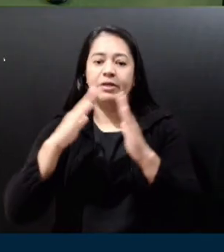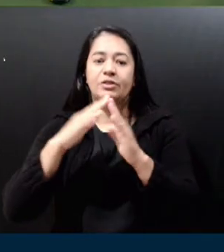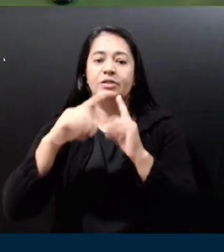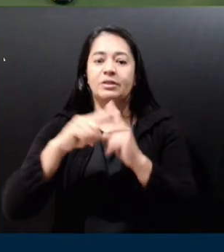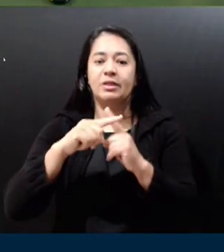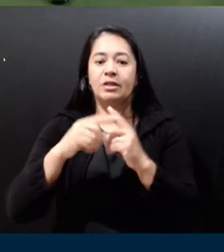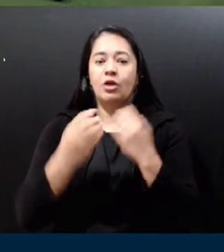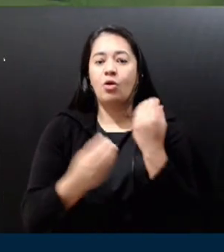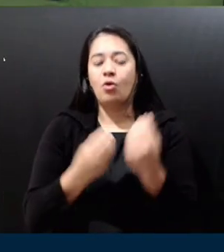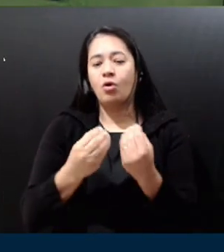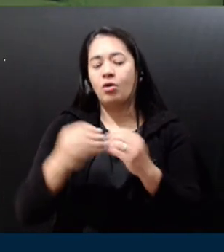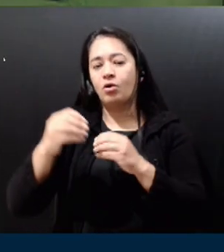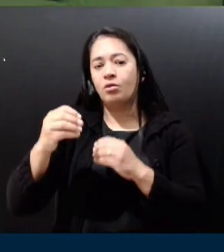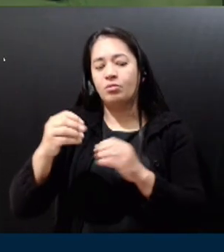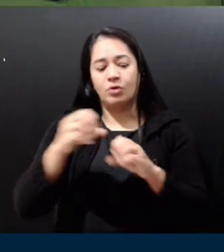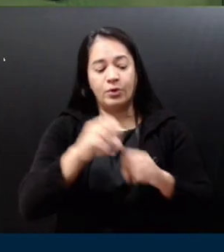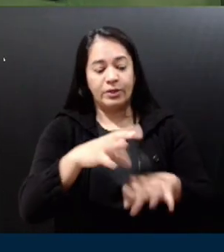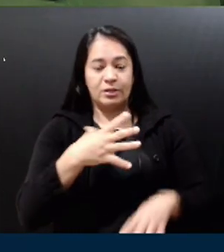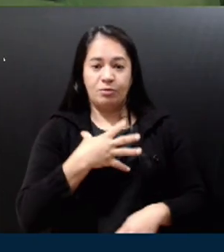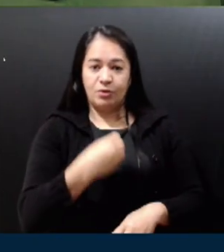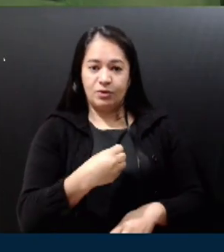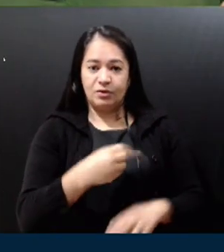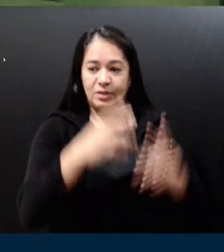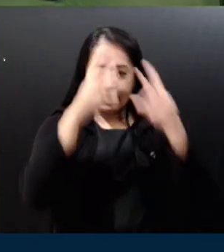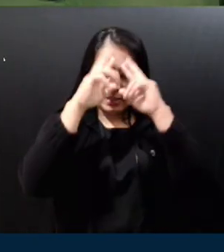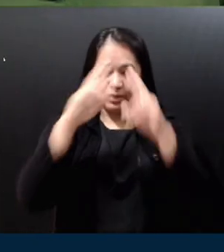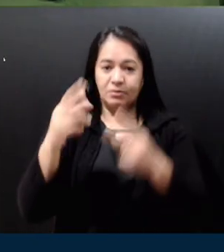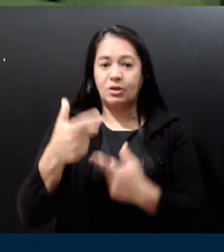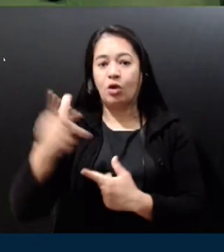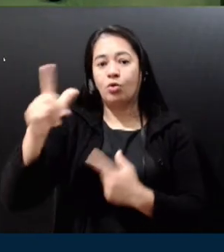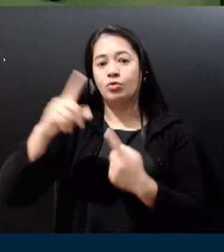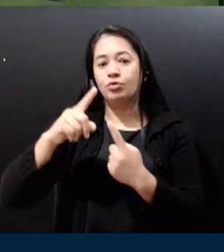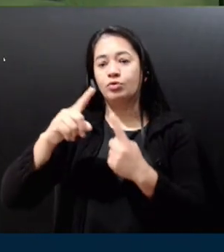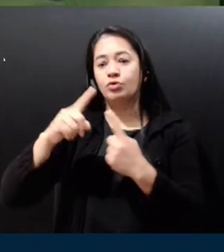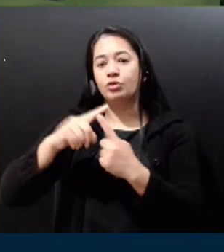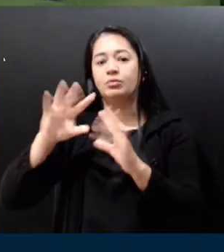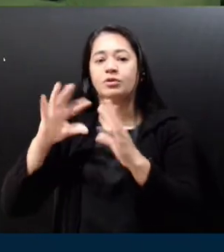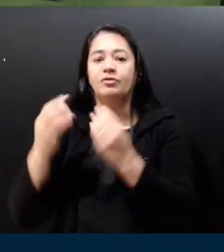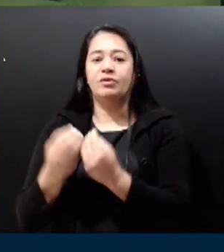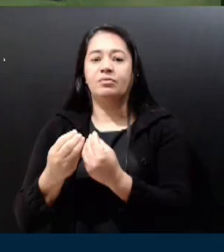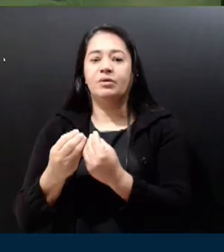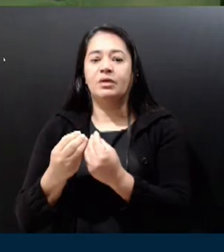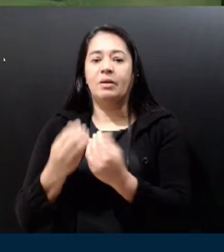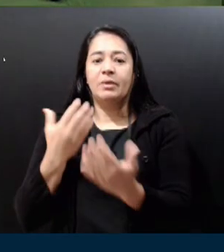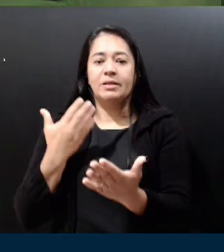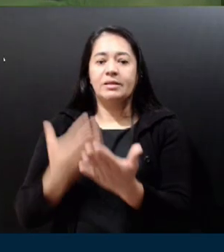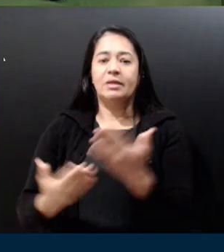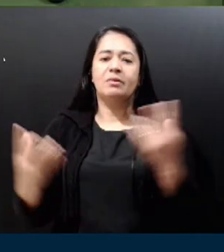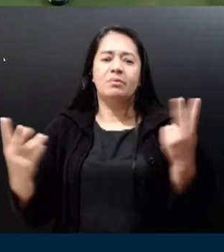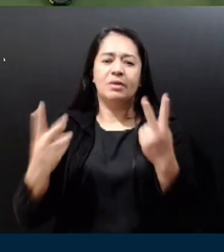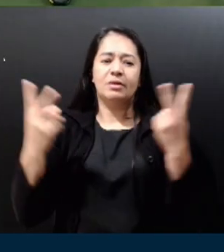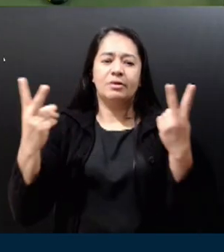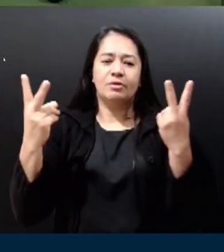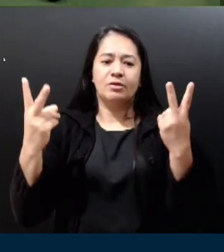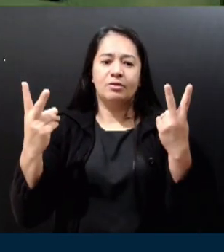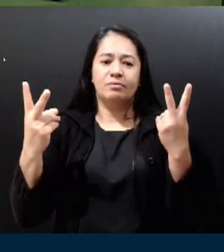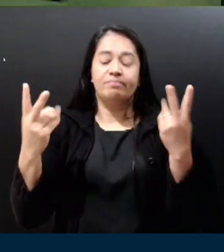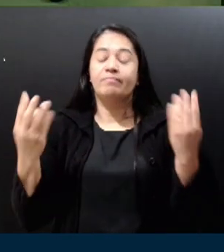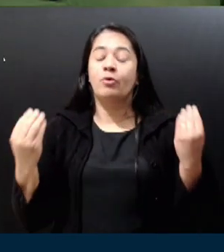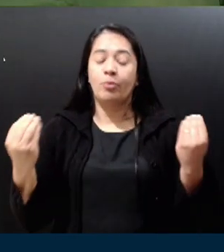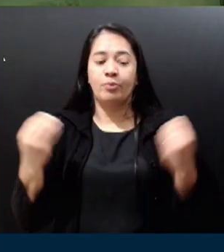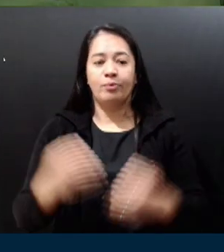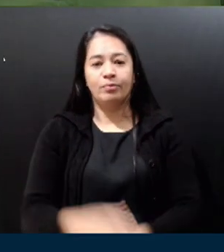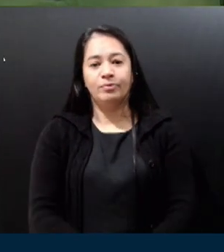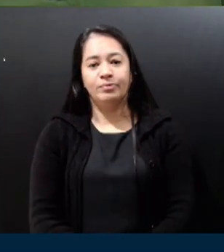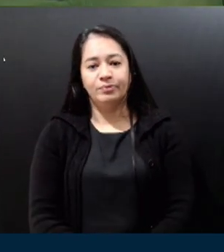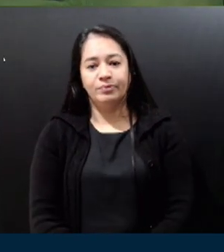outros formatos sem que se perca os valores. Então, como que a gente